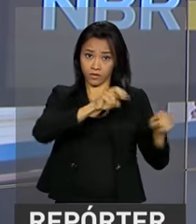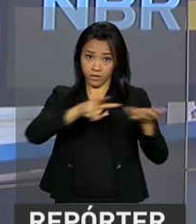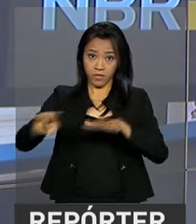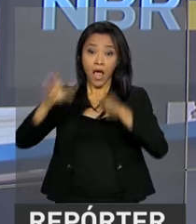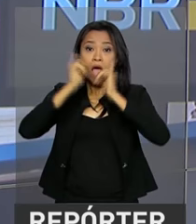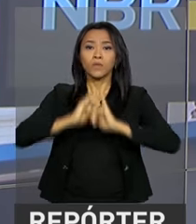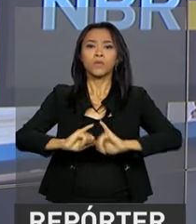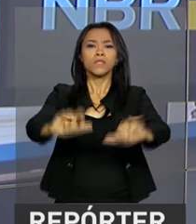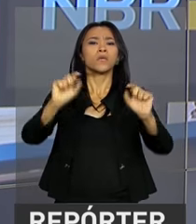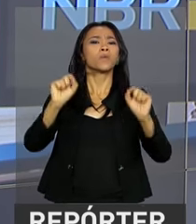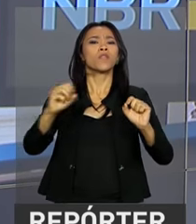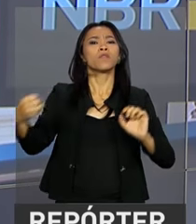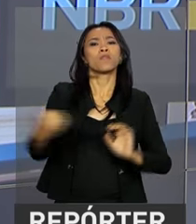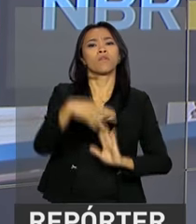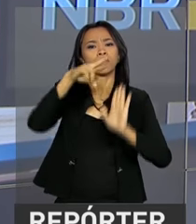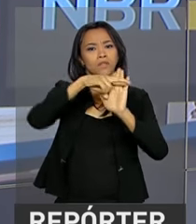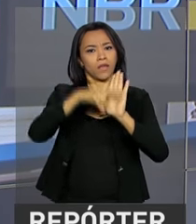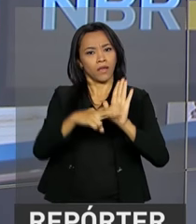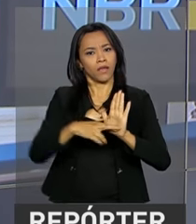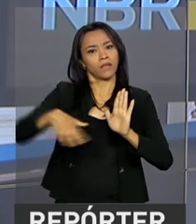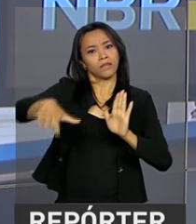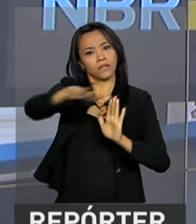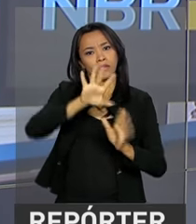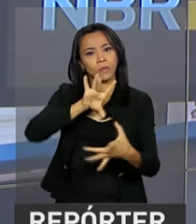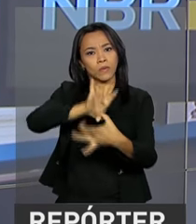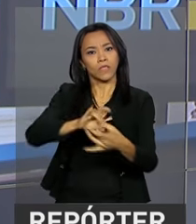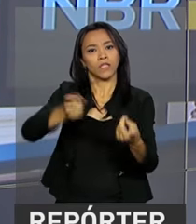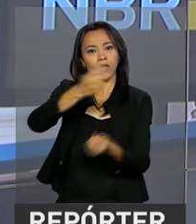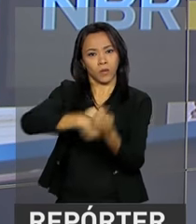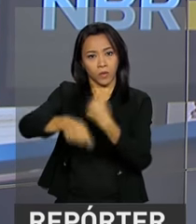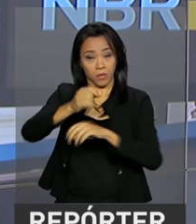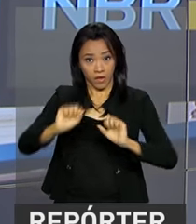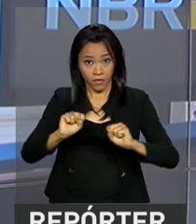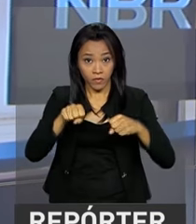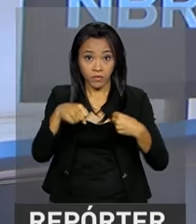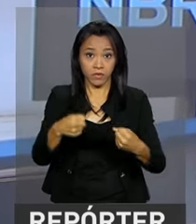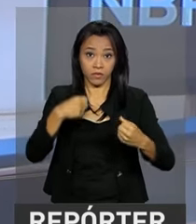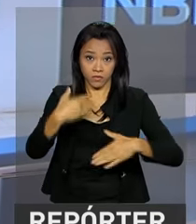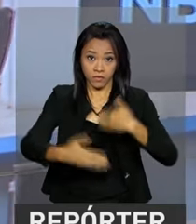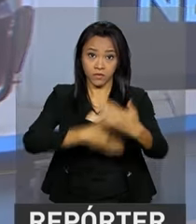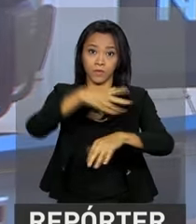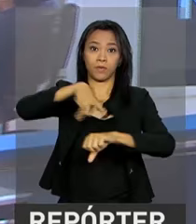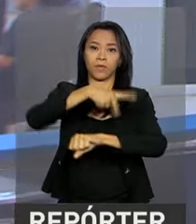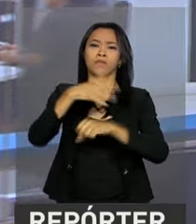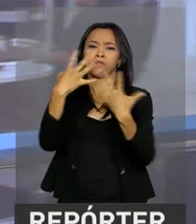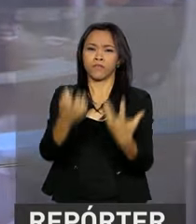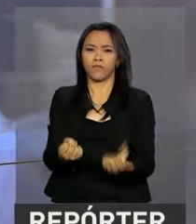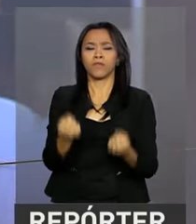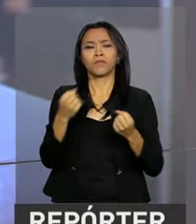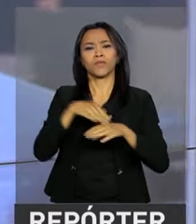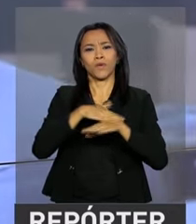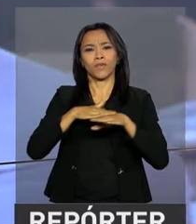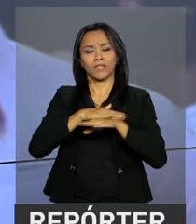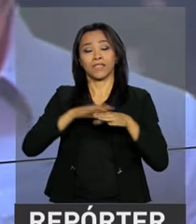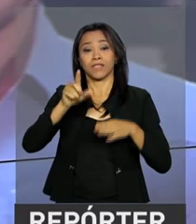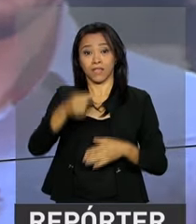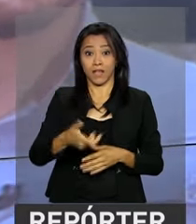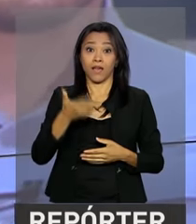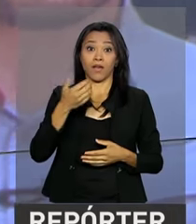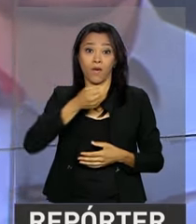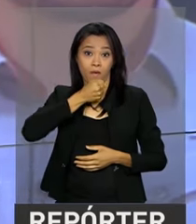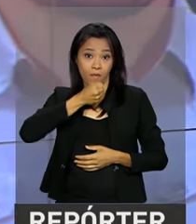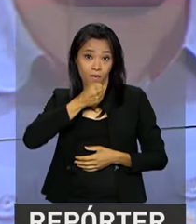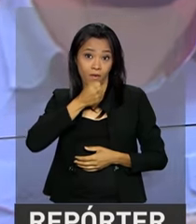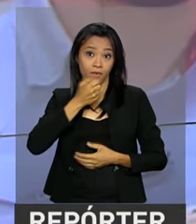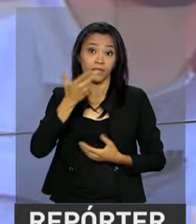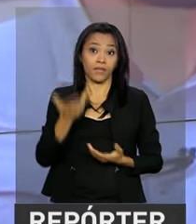medidas econômicas para reforçar o crescimento do país. Vamos conversar com o repórter Leonardo Meira, lá da nossa redação em São Paulo,